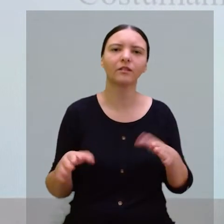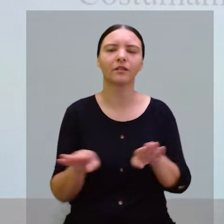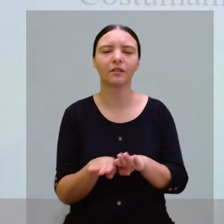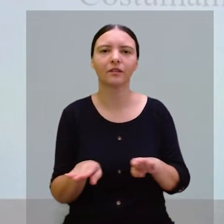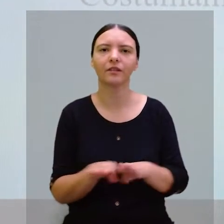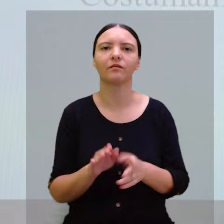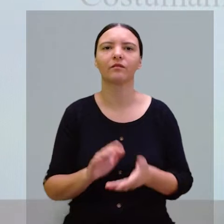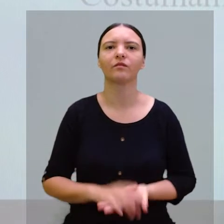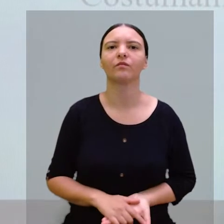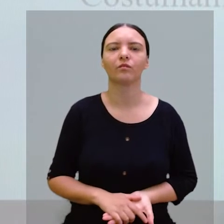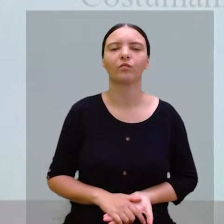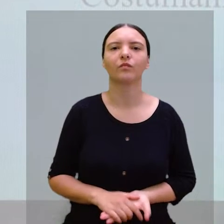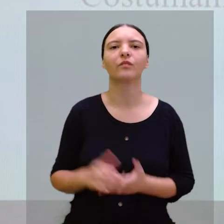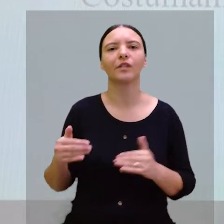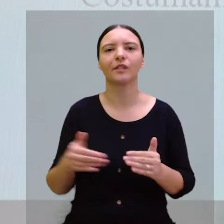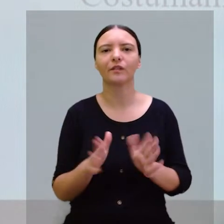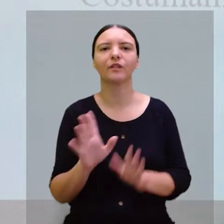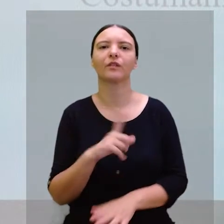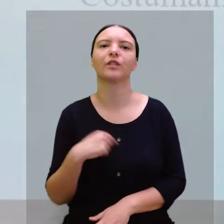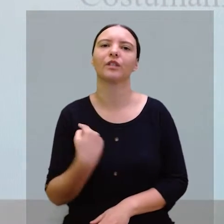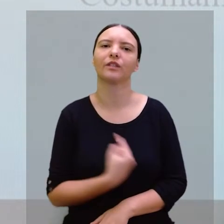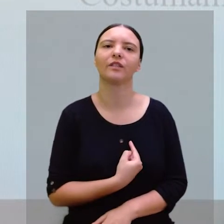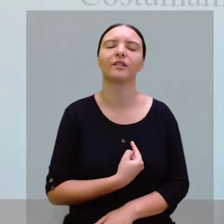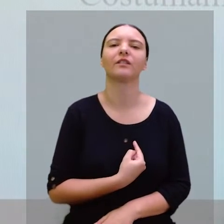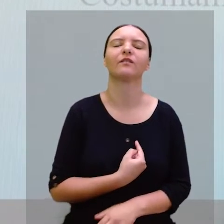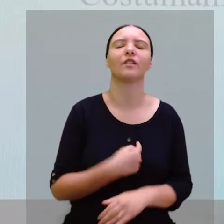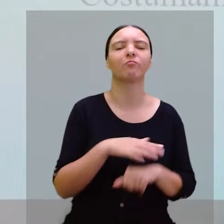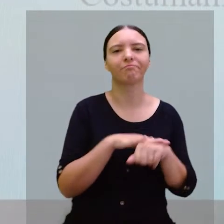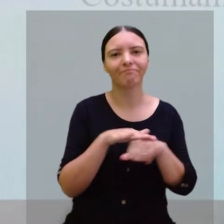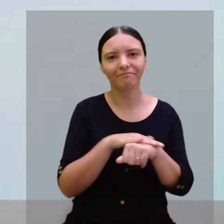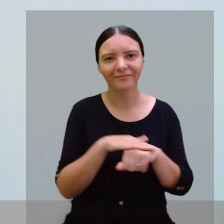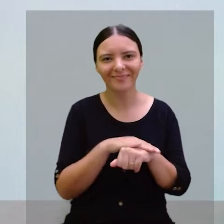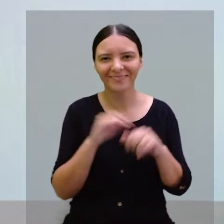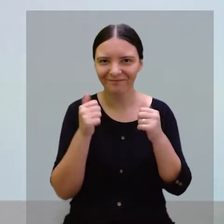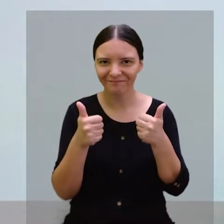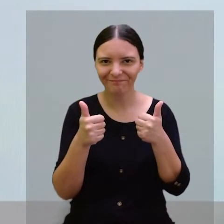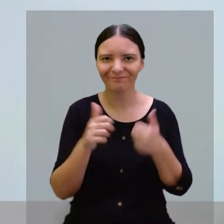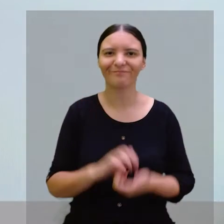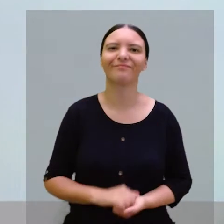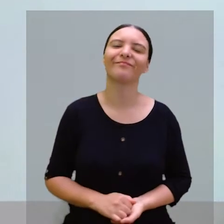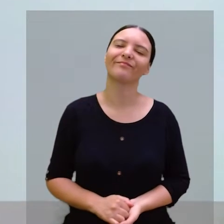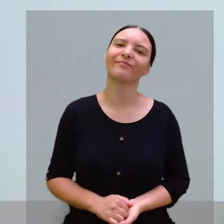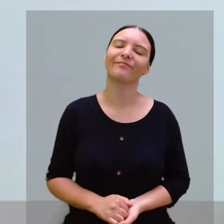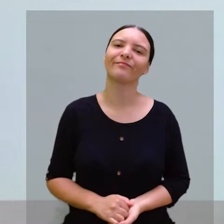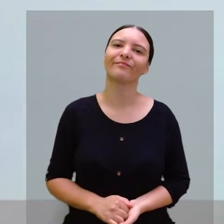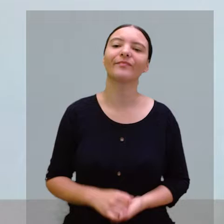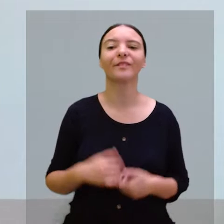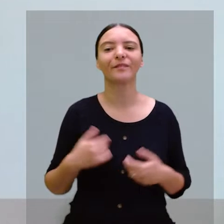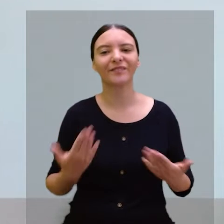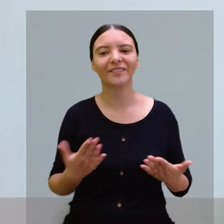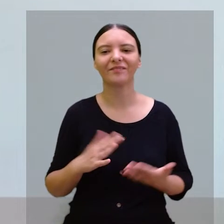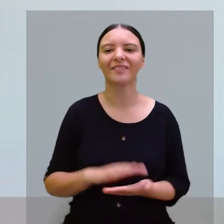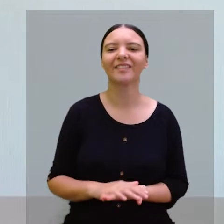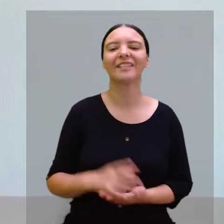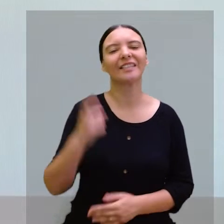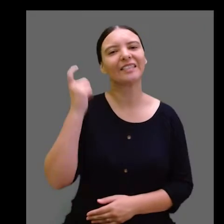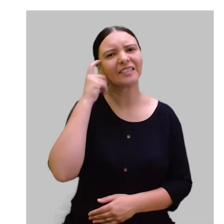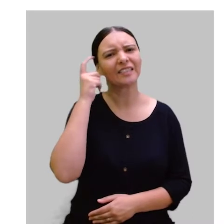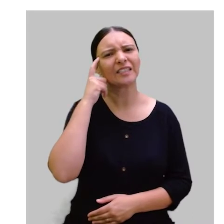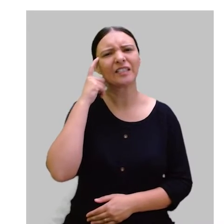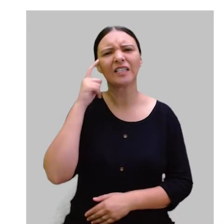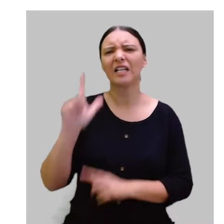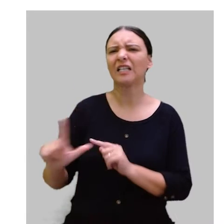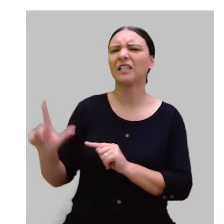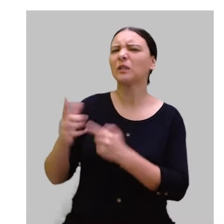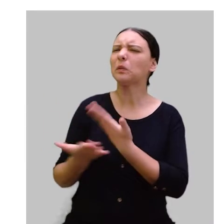um pouco nesse caminho que a gente vai conversar, tá bom? Bom, então, pensando por que estudar